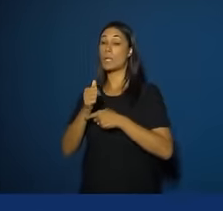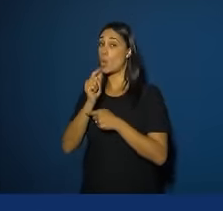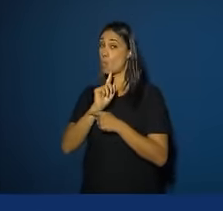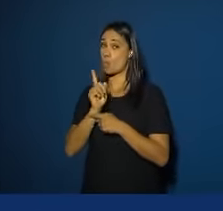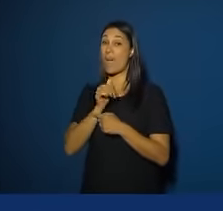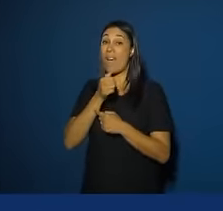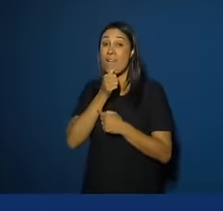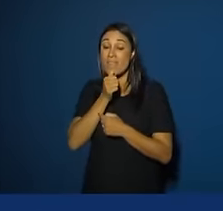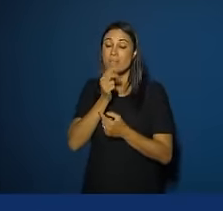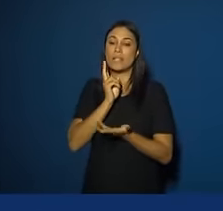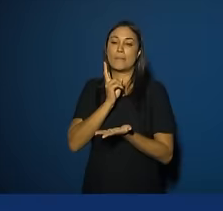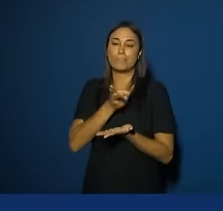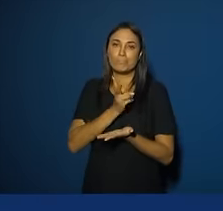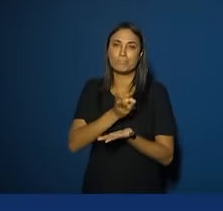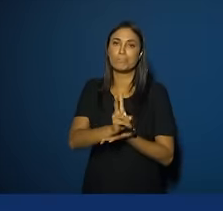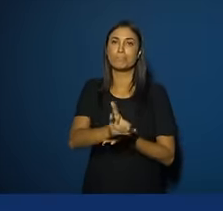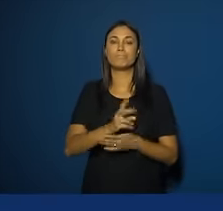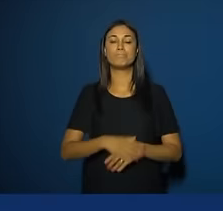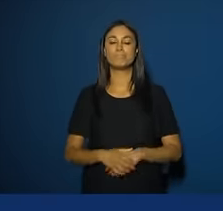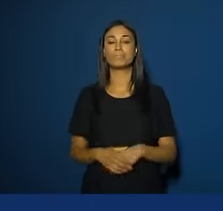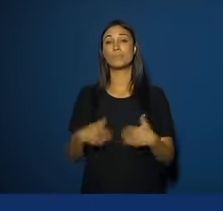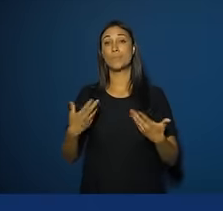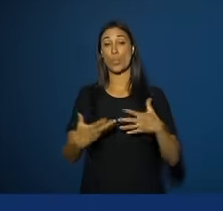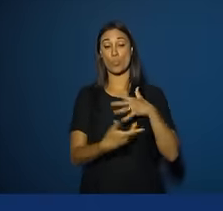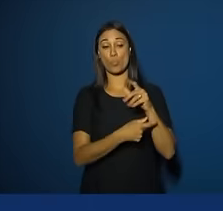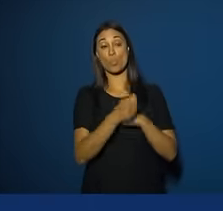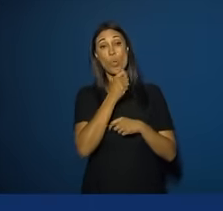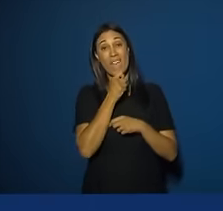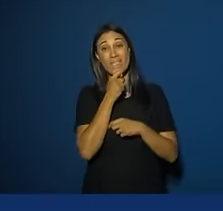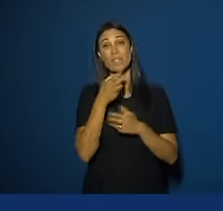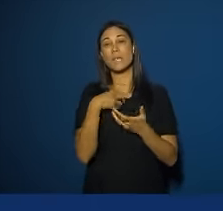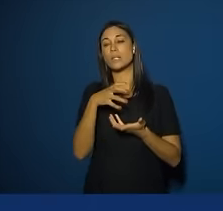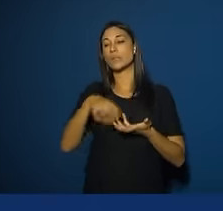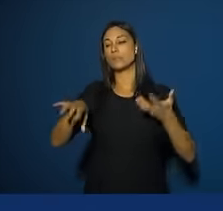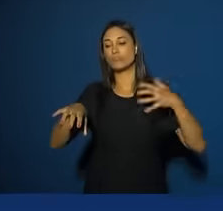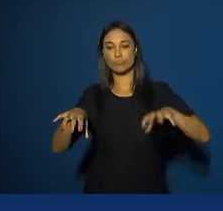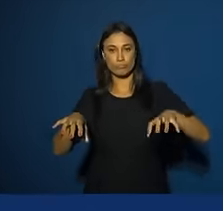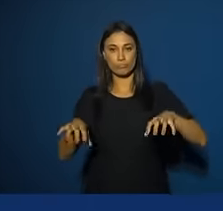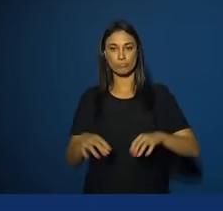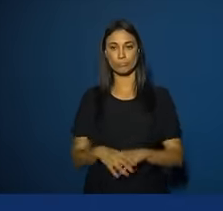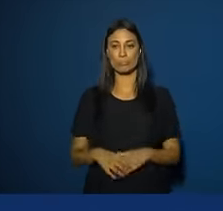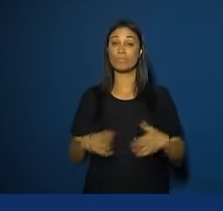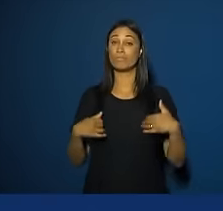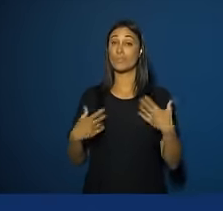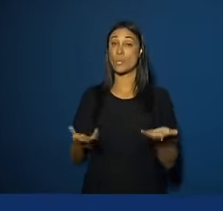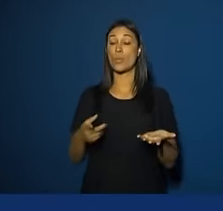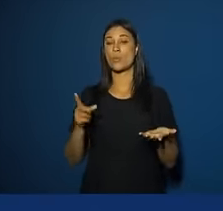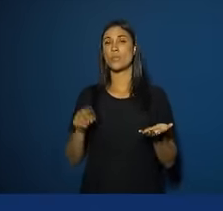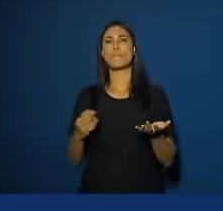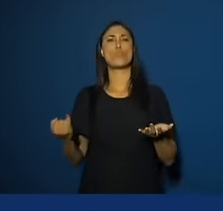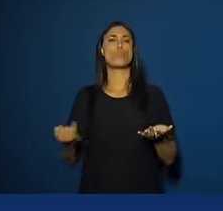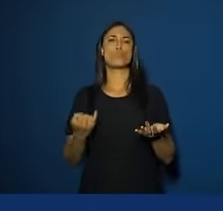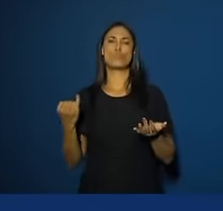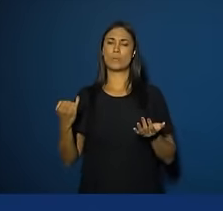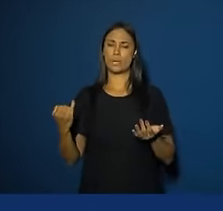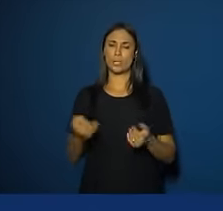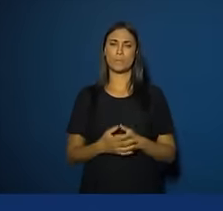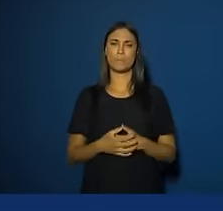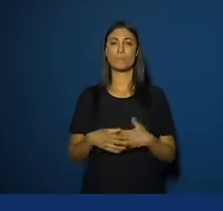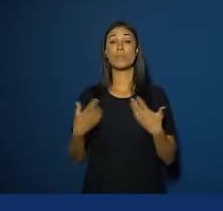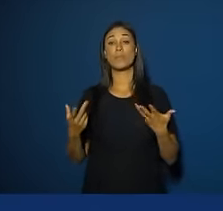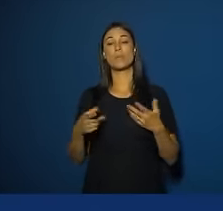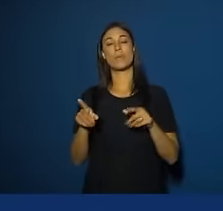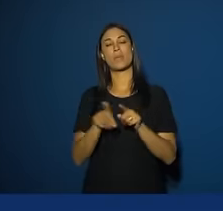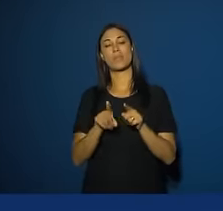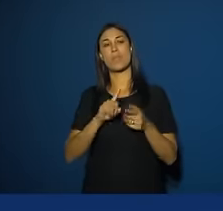está divergindo então o mundo ainda está se dividindo mais isso é muito importante e